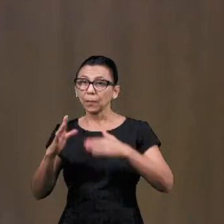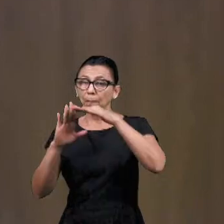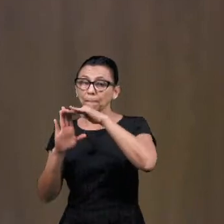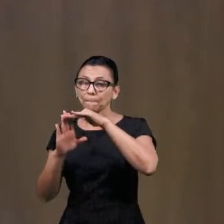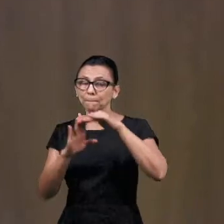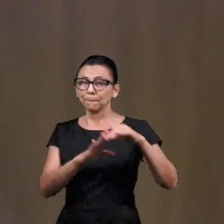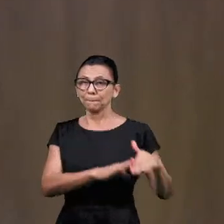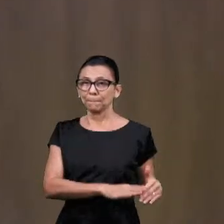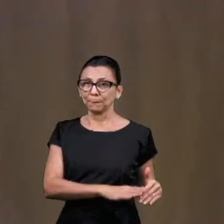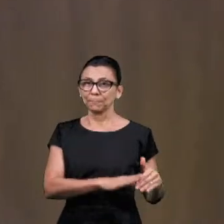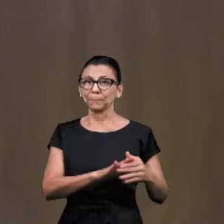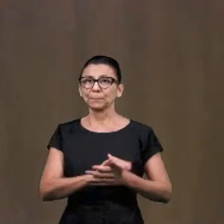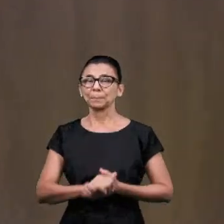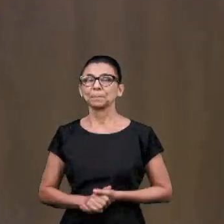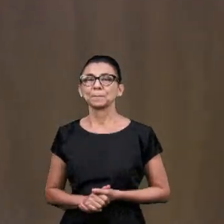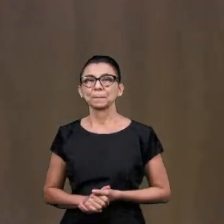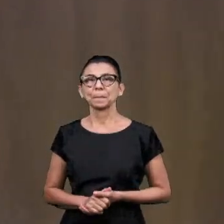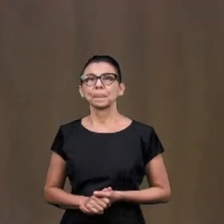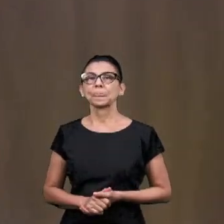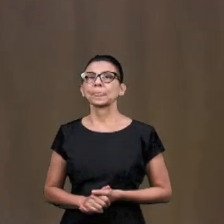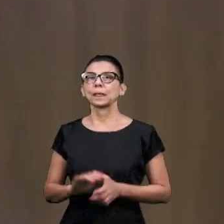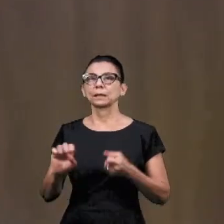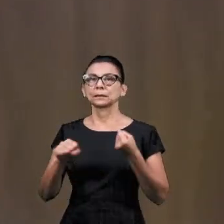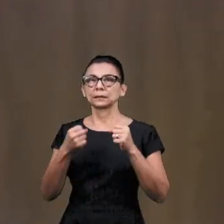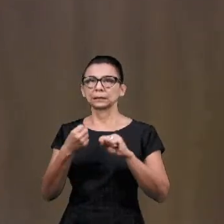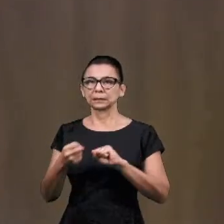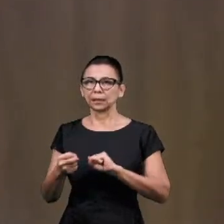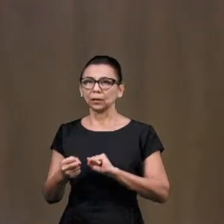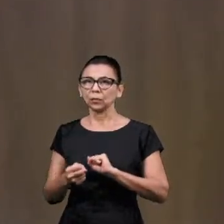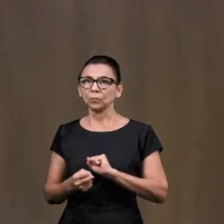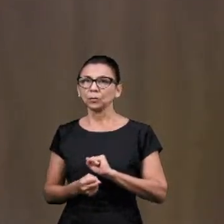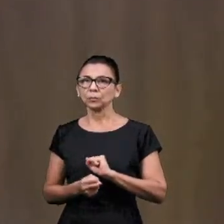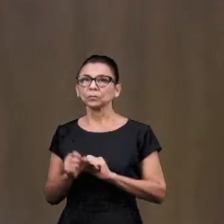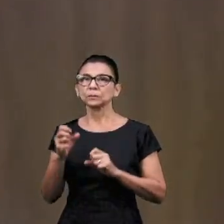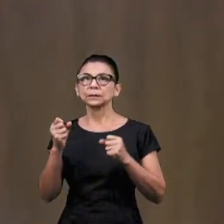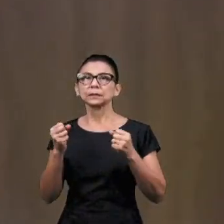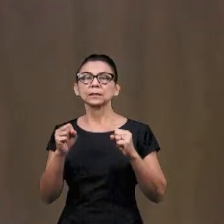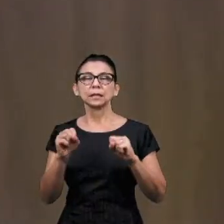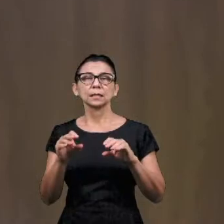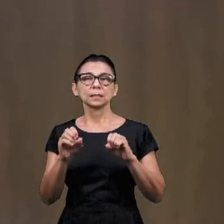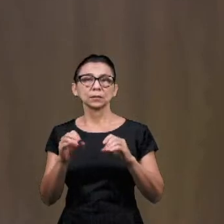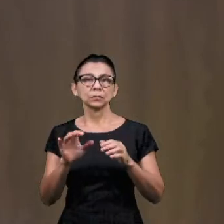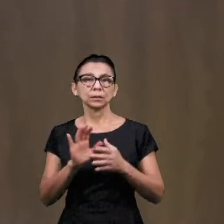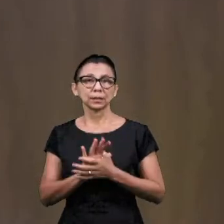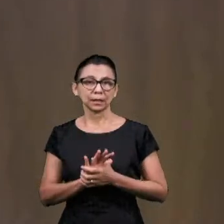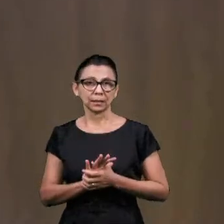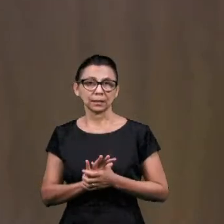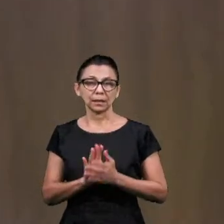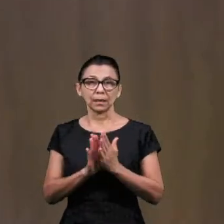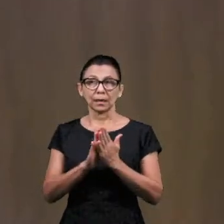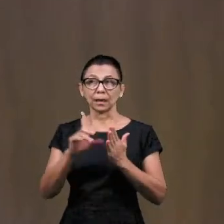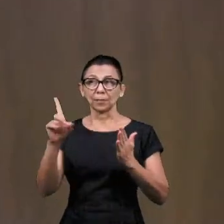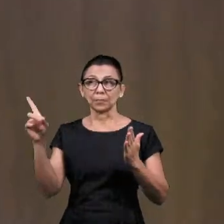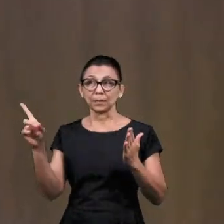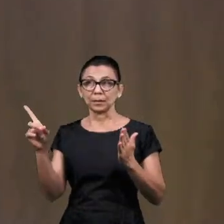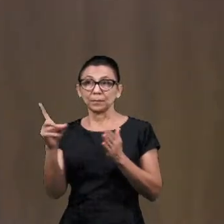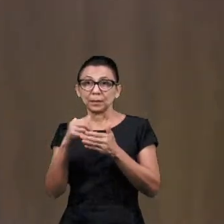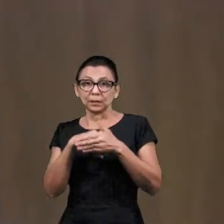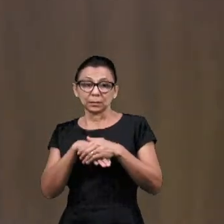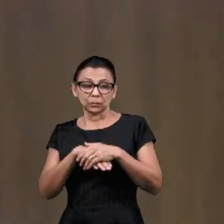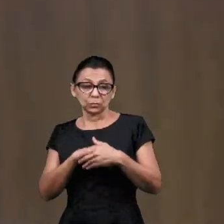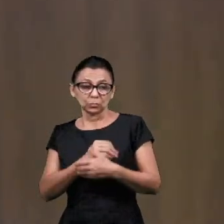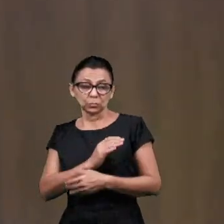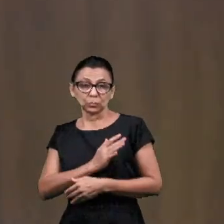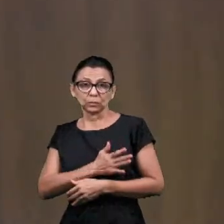nos fala lá em Salmos que nós devemos esconder a palavra de Deus no nosso coração para não pecar